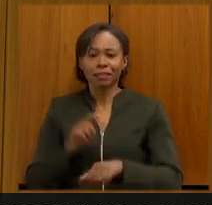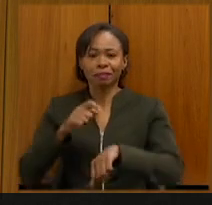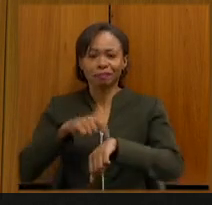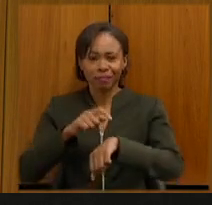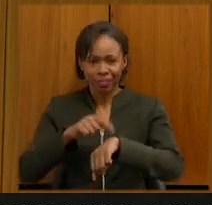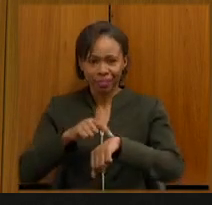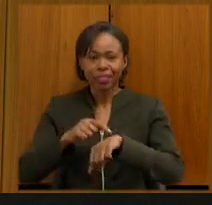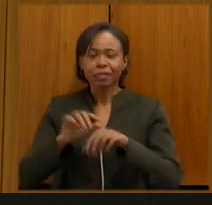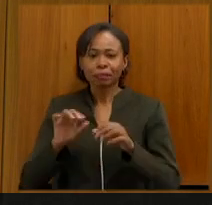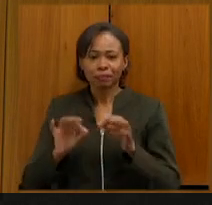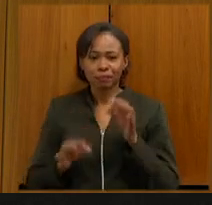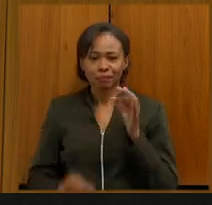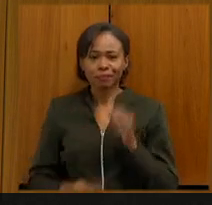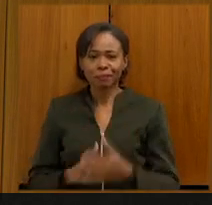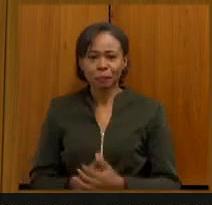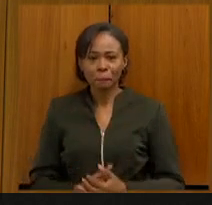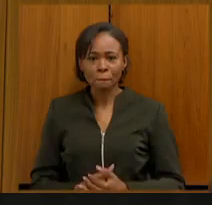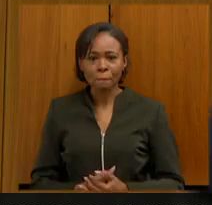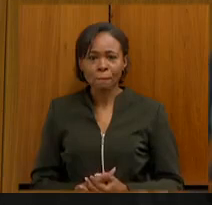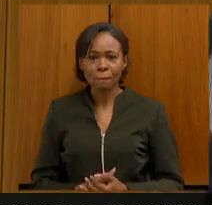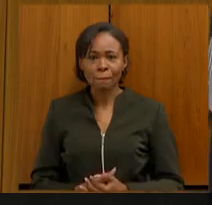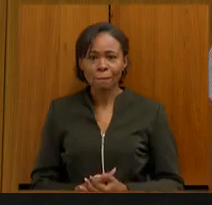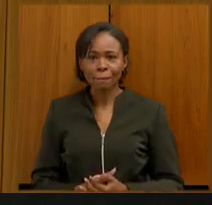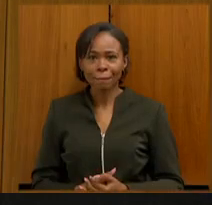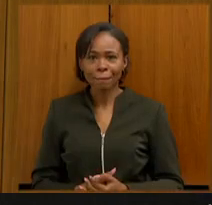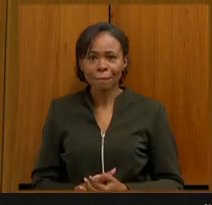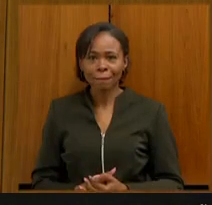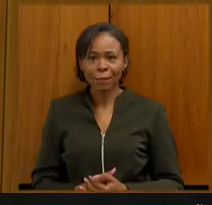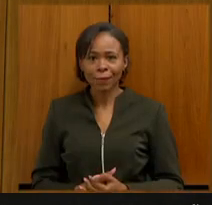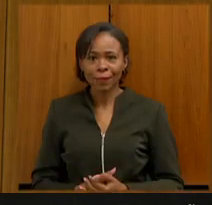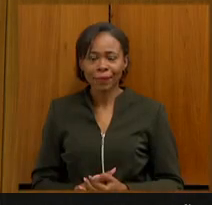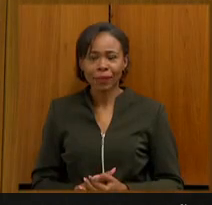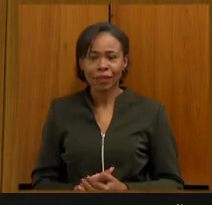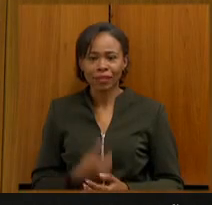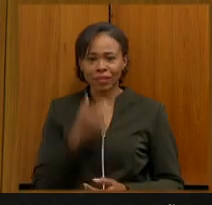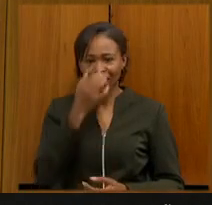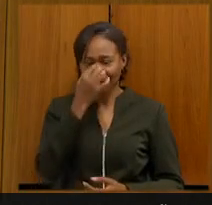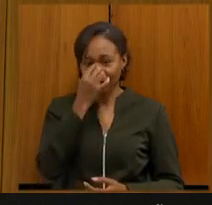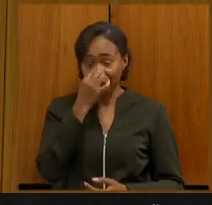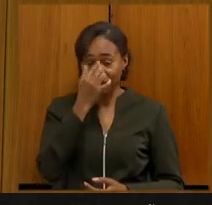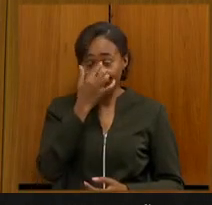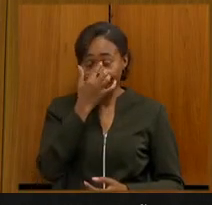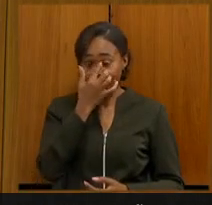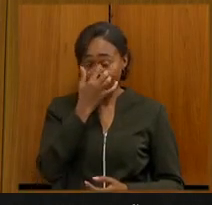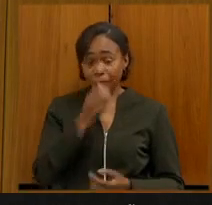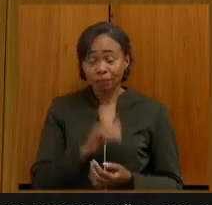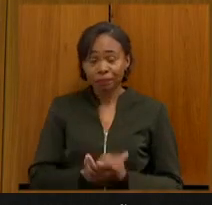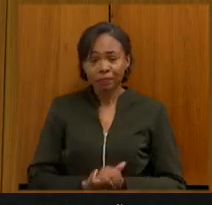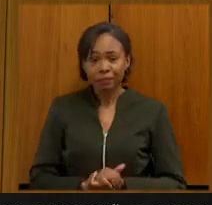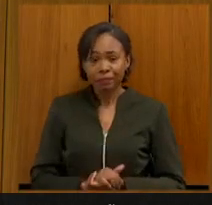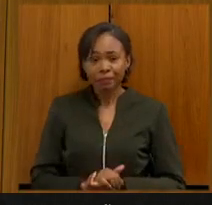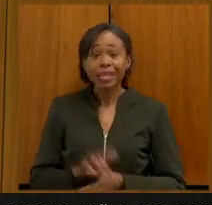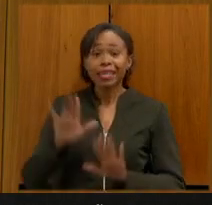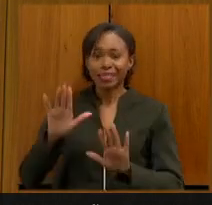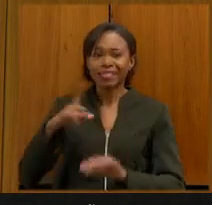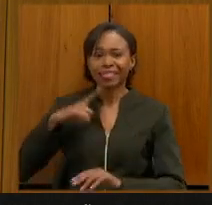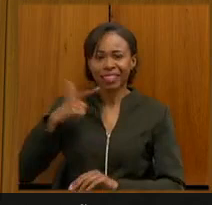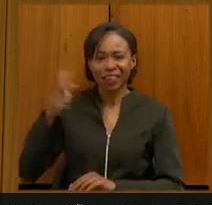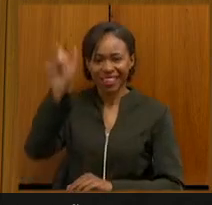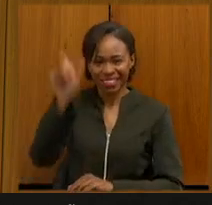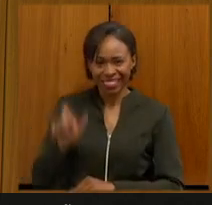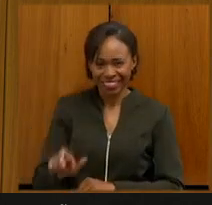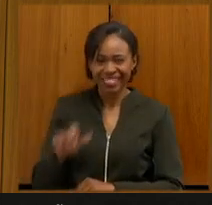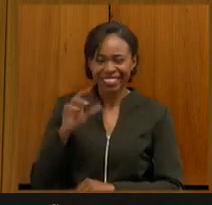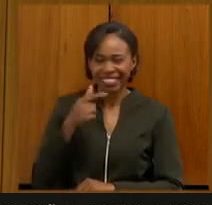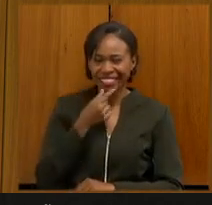Oi gente é esse povo é deixa eu falar ainda tem o senhor né